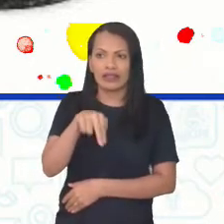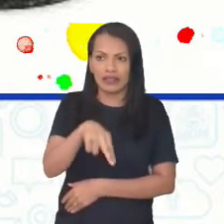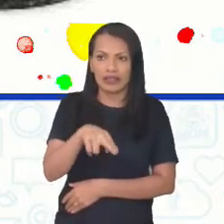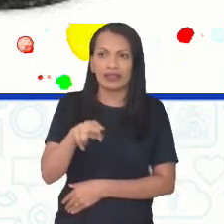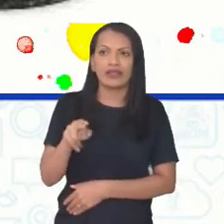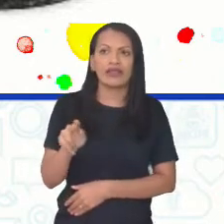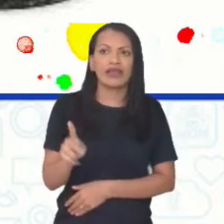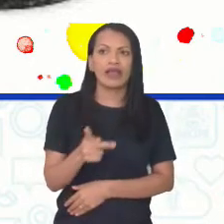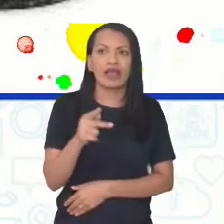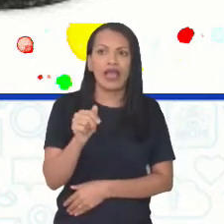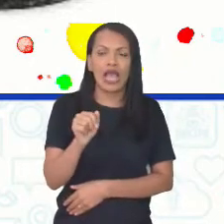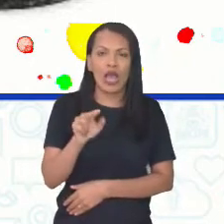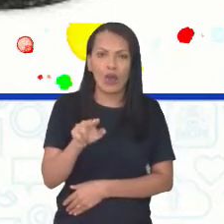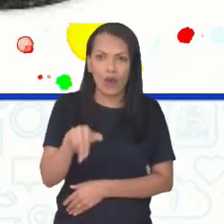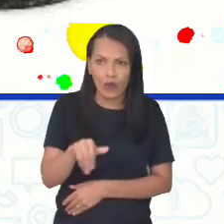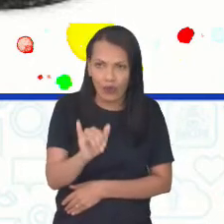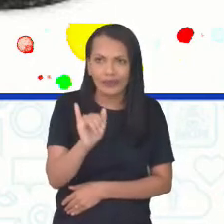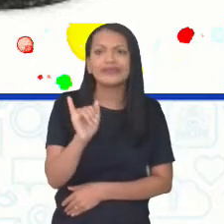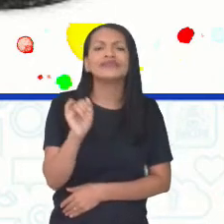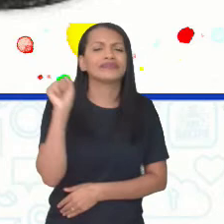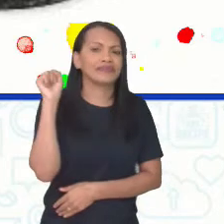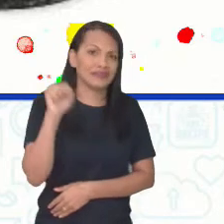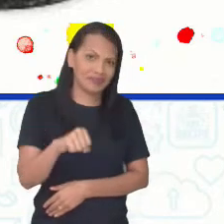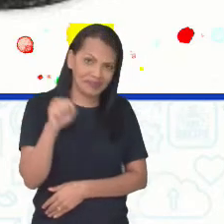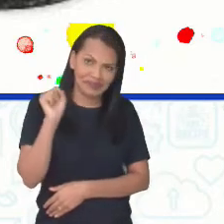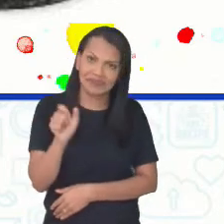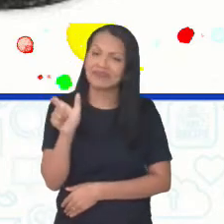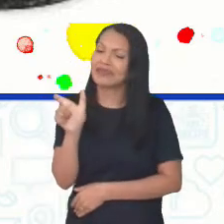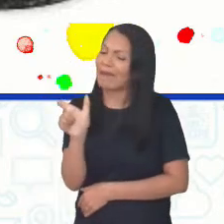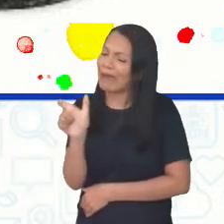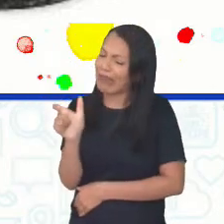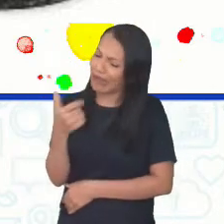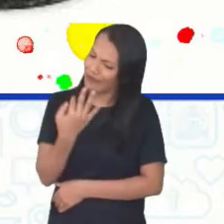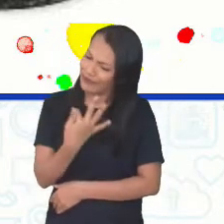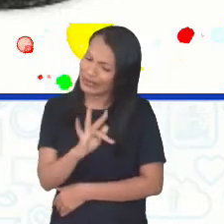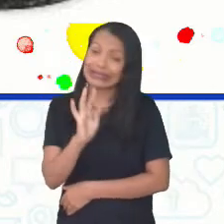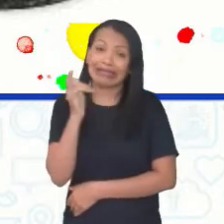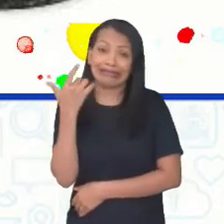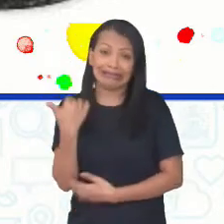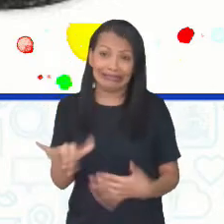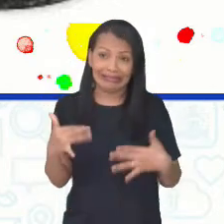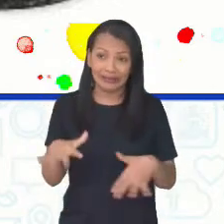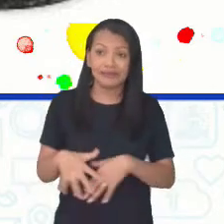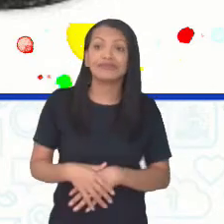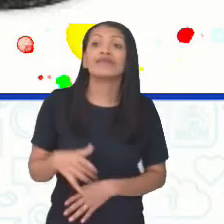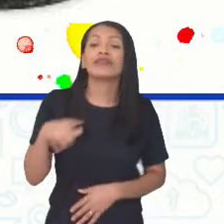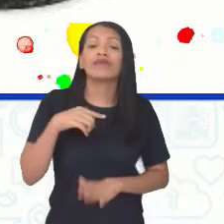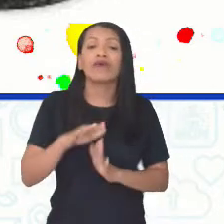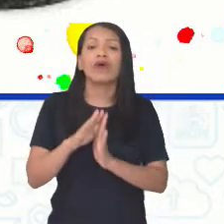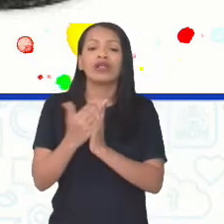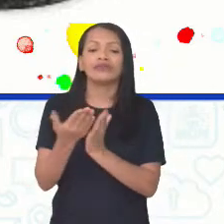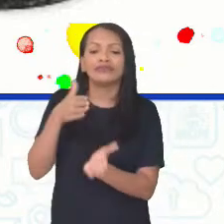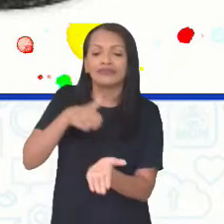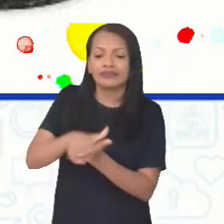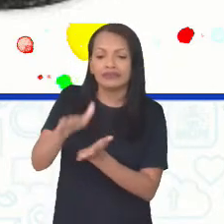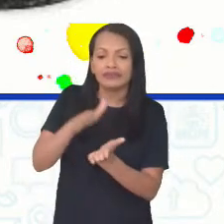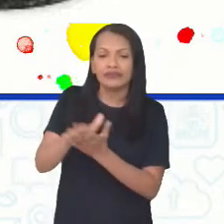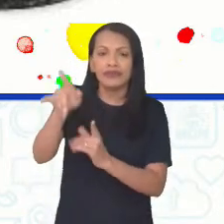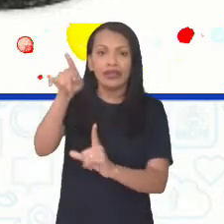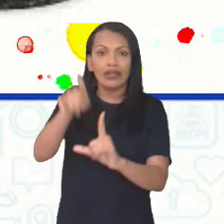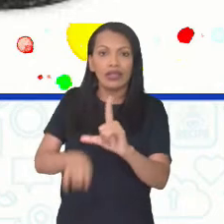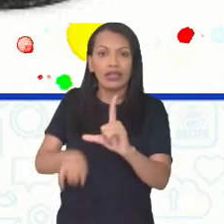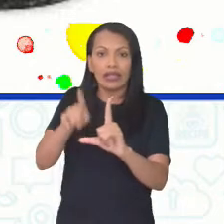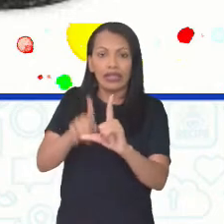Oui. Os nomes muito difíceis, que consistia em livros impressos com letras grandes e